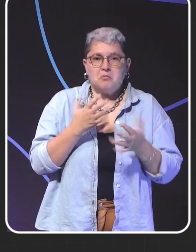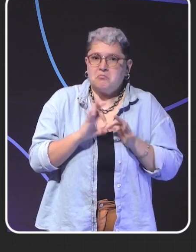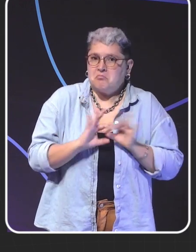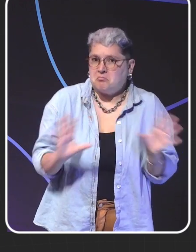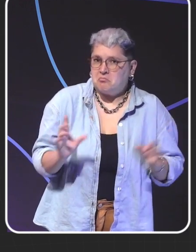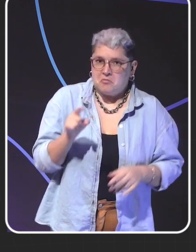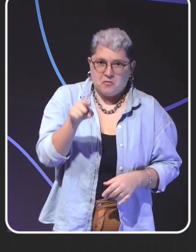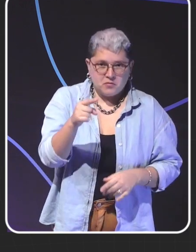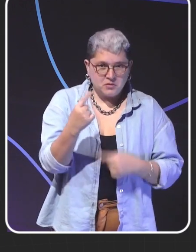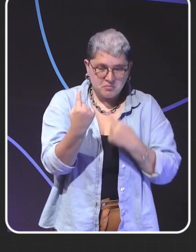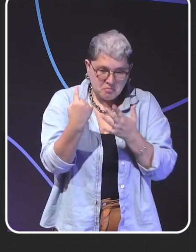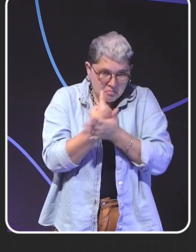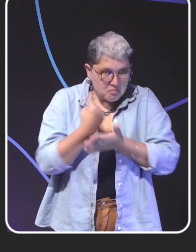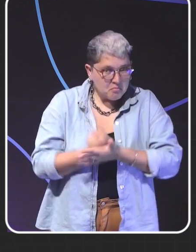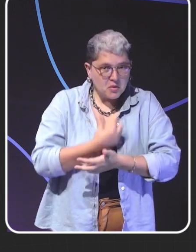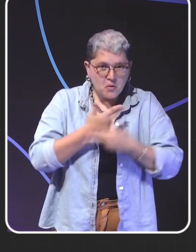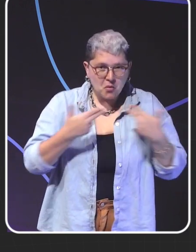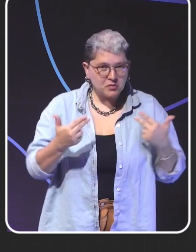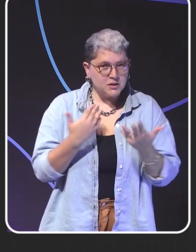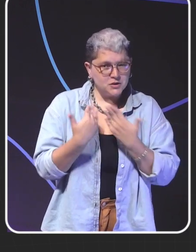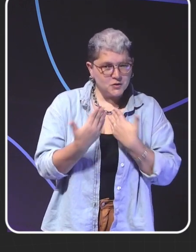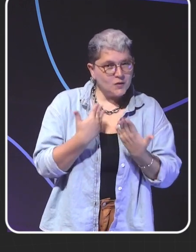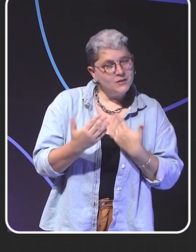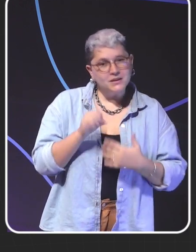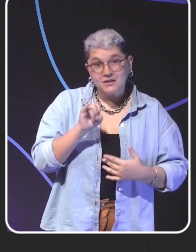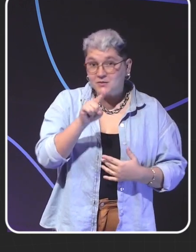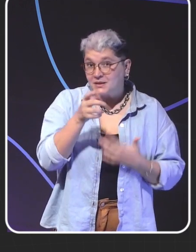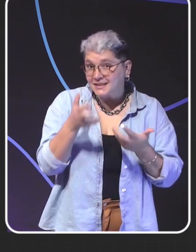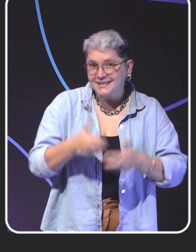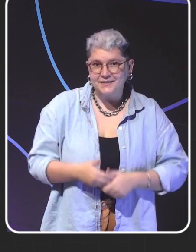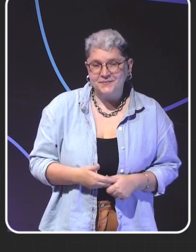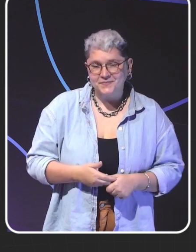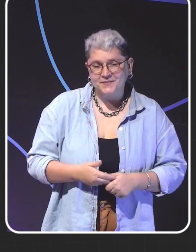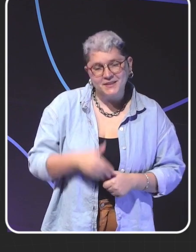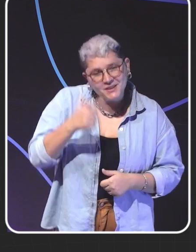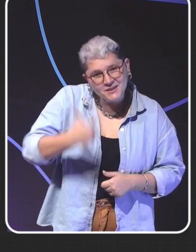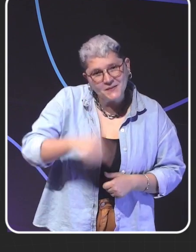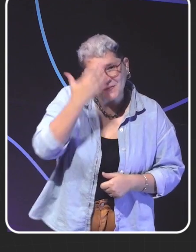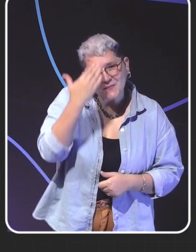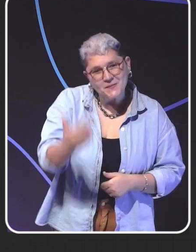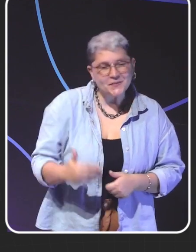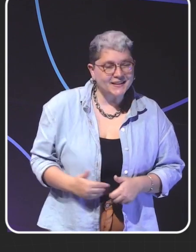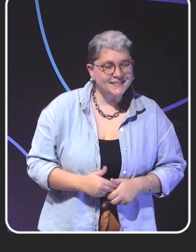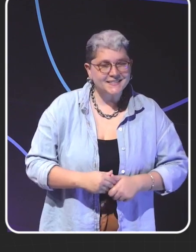dúvida e para falar um pouquinho mais de digital com quem quiser conversar sobre. Novamente, obrigada.